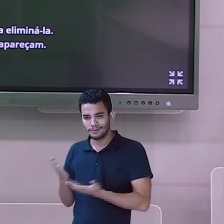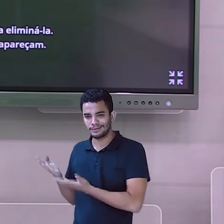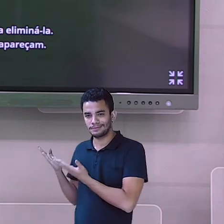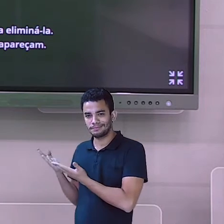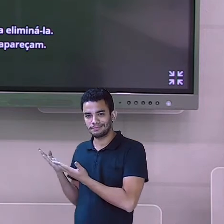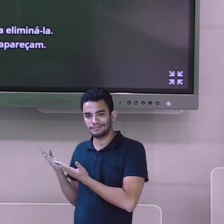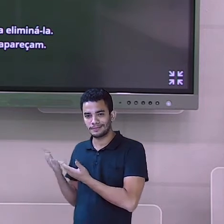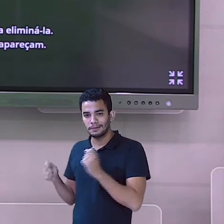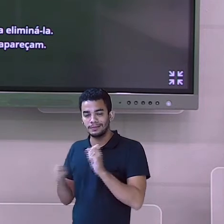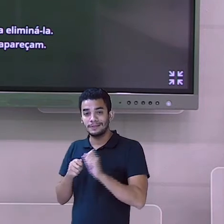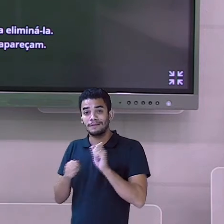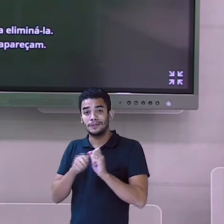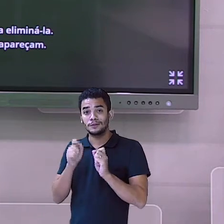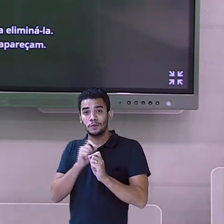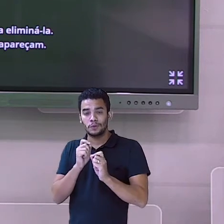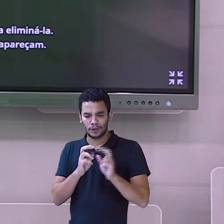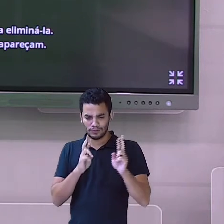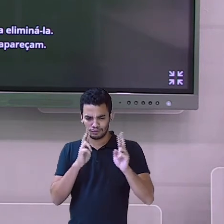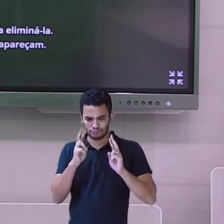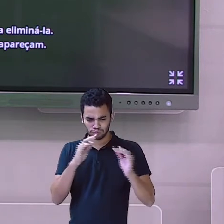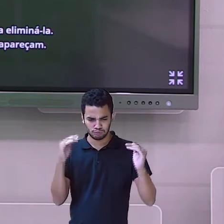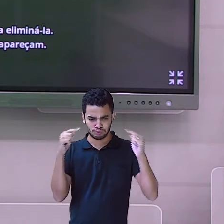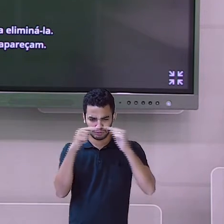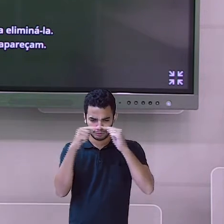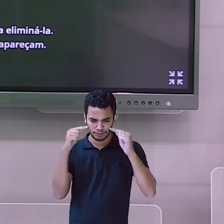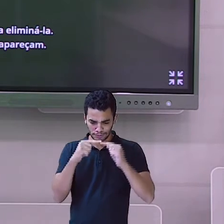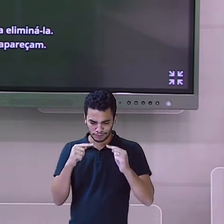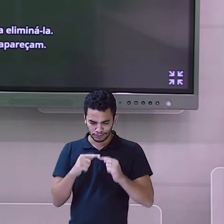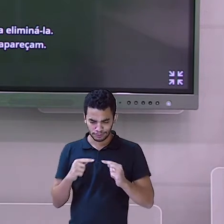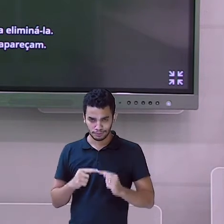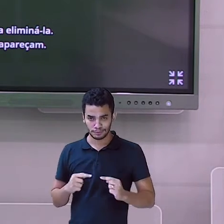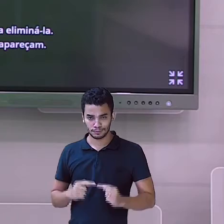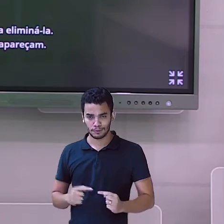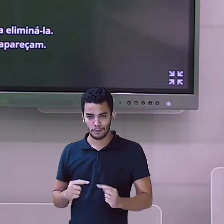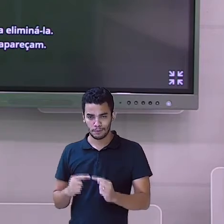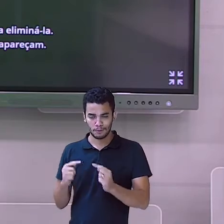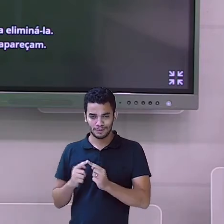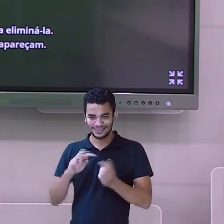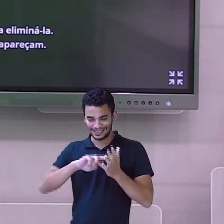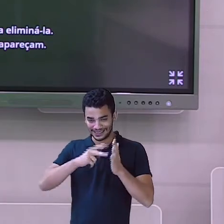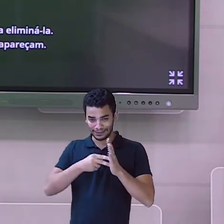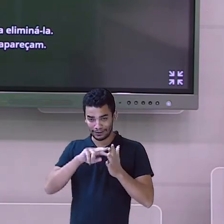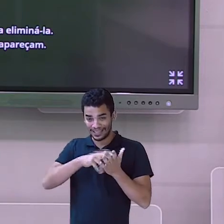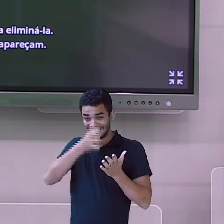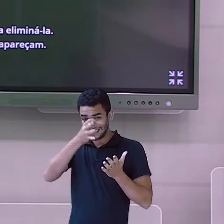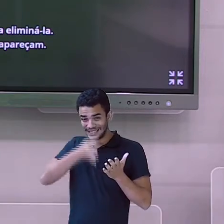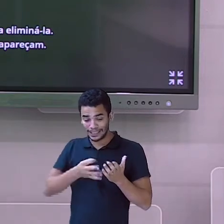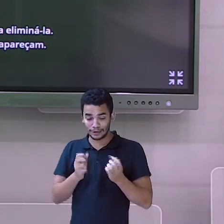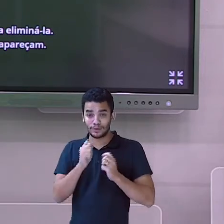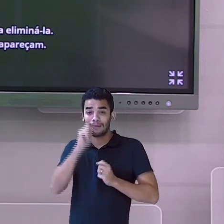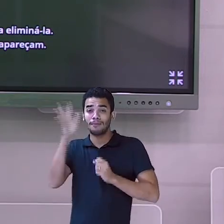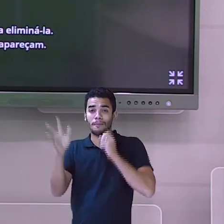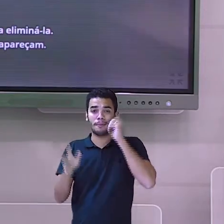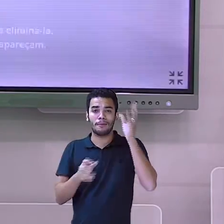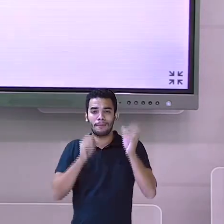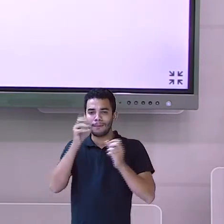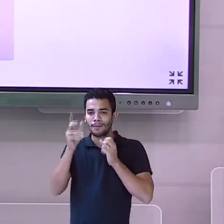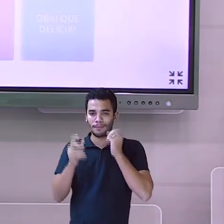Relacione corretamente as colunas, analisando o valor semântico atribuído pelas interjeições. Vamos começar.